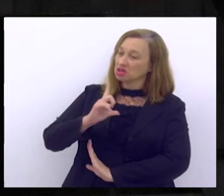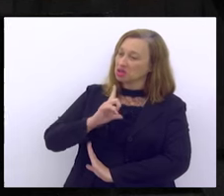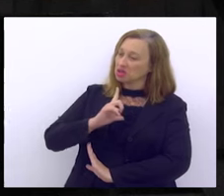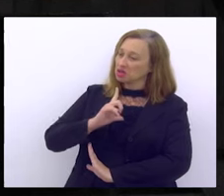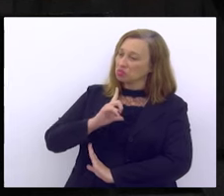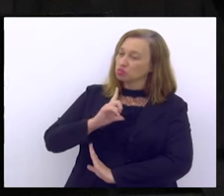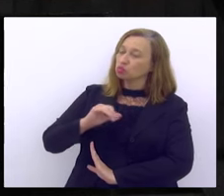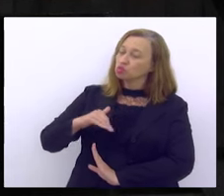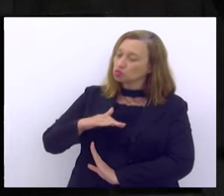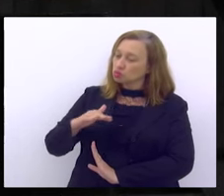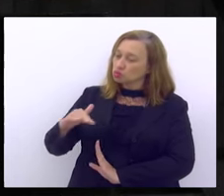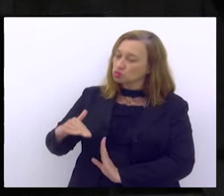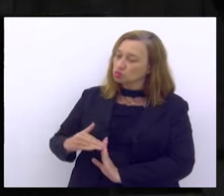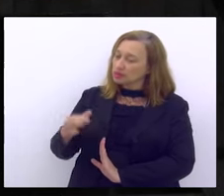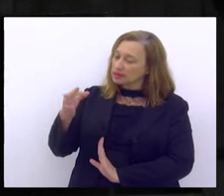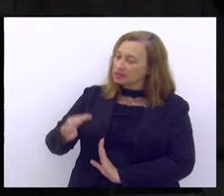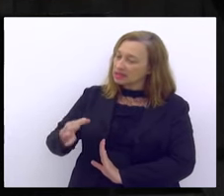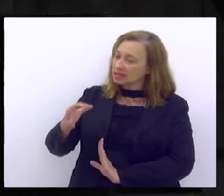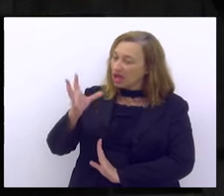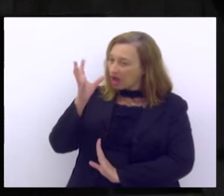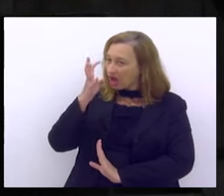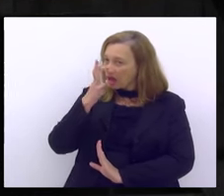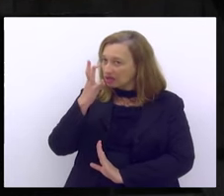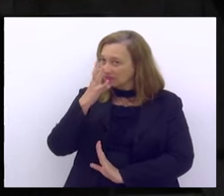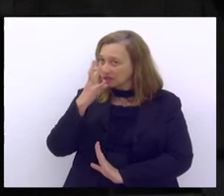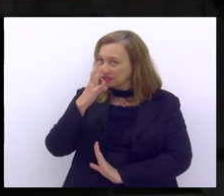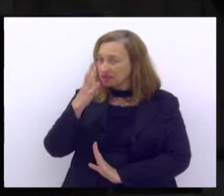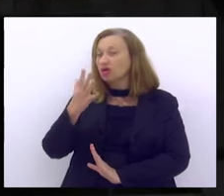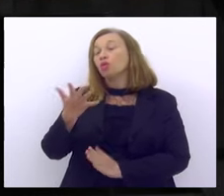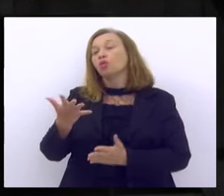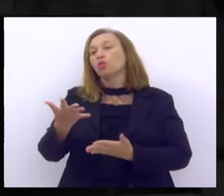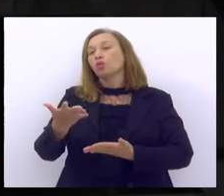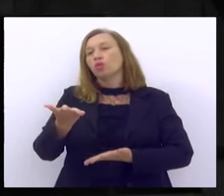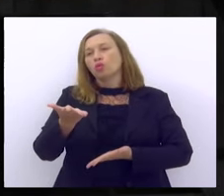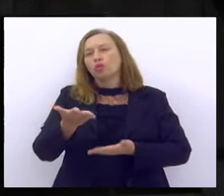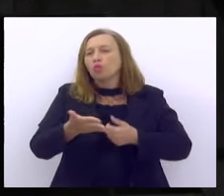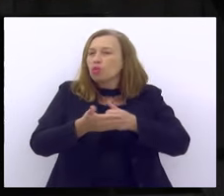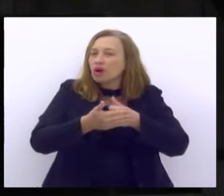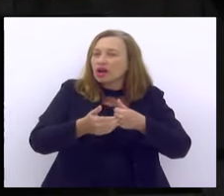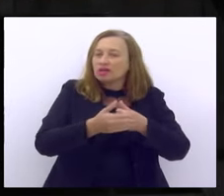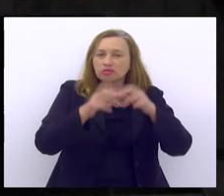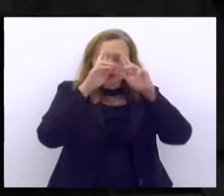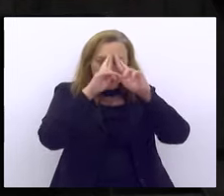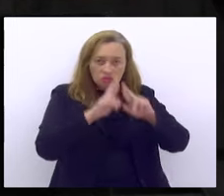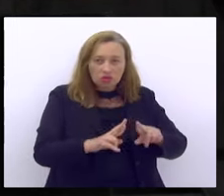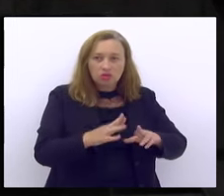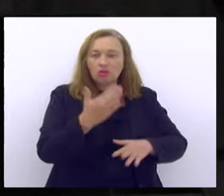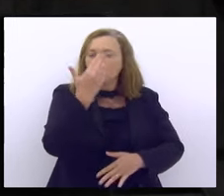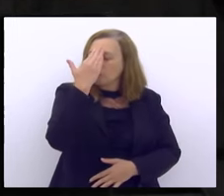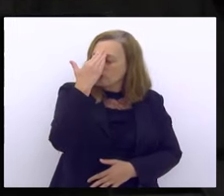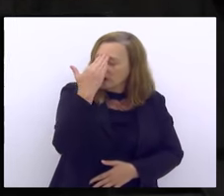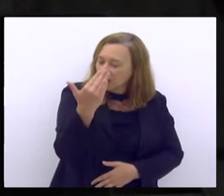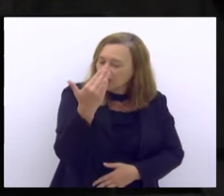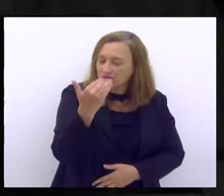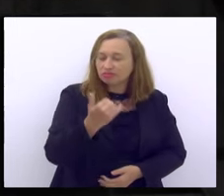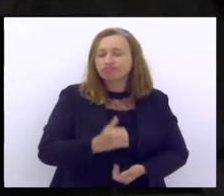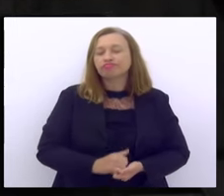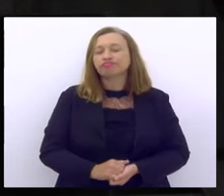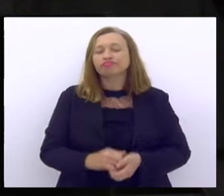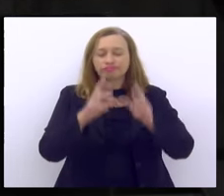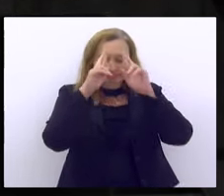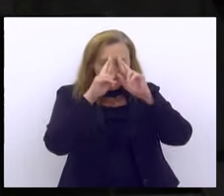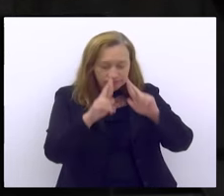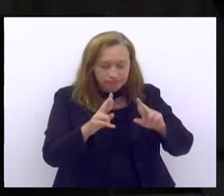toda certeza a admiração, o carinho e o respeito. Meu muito obrigado e meu